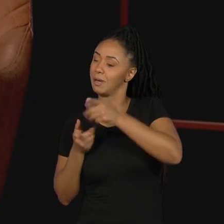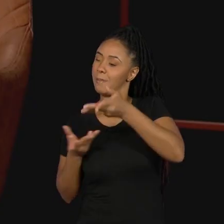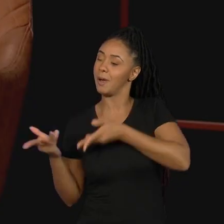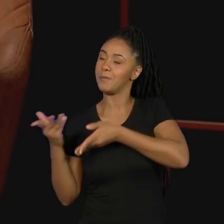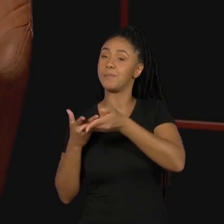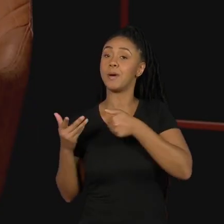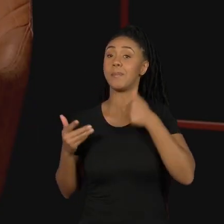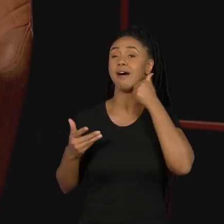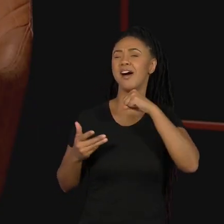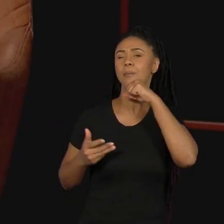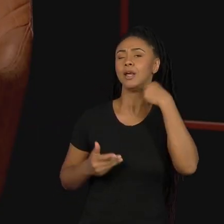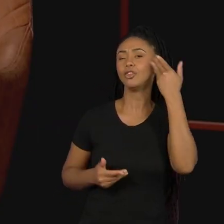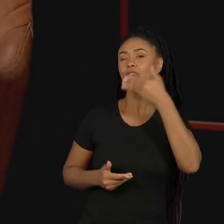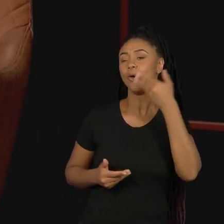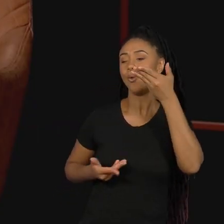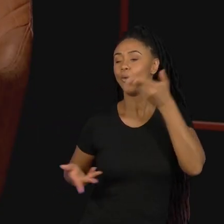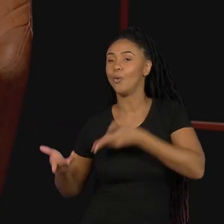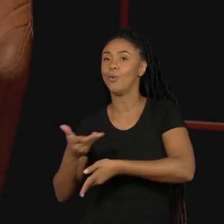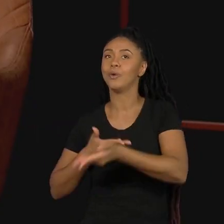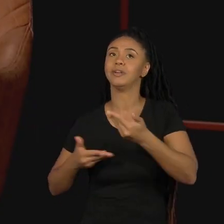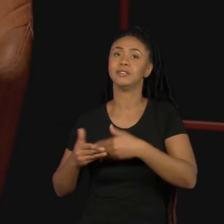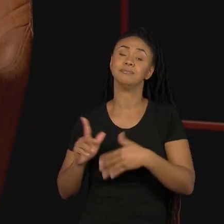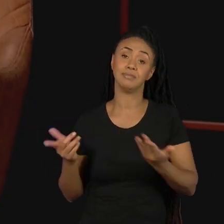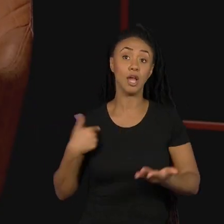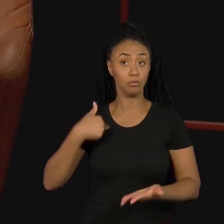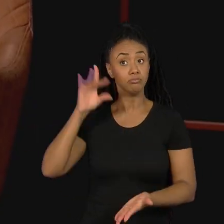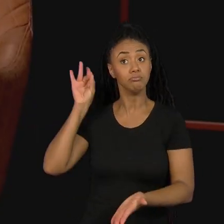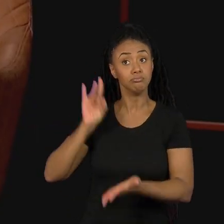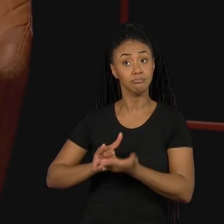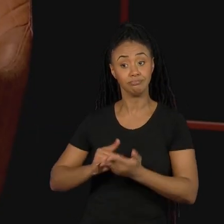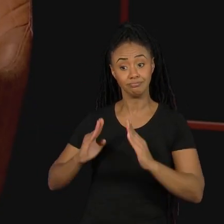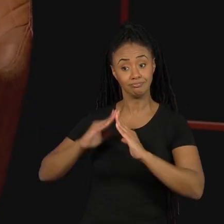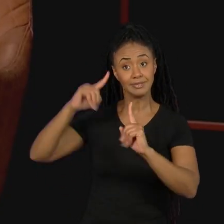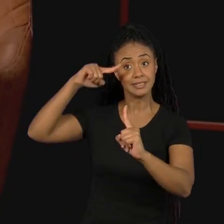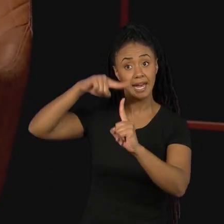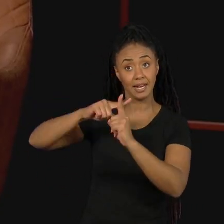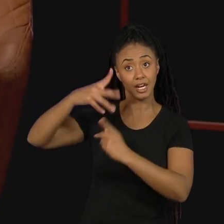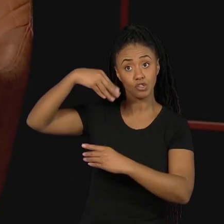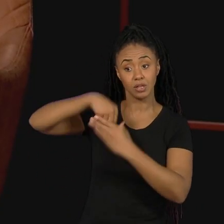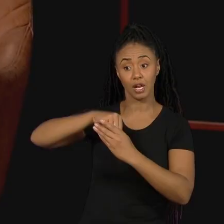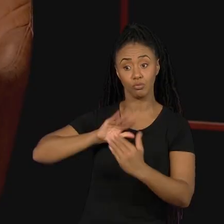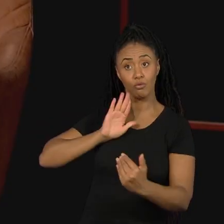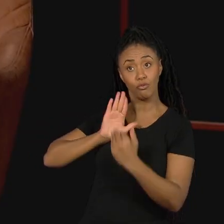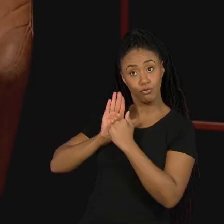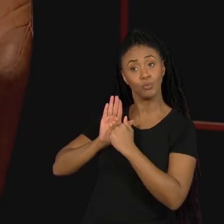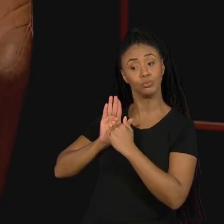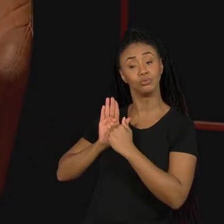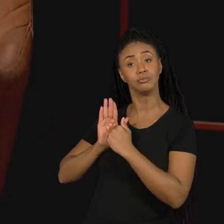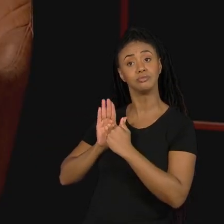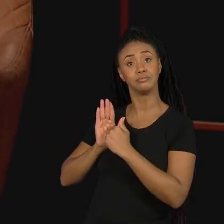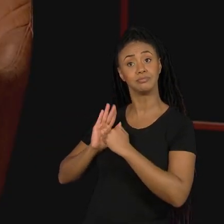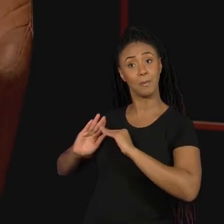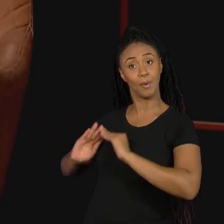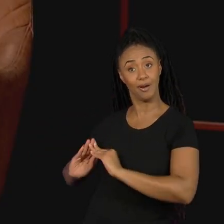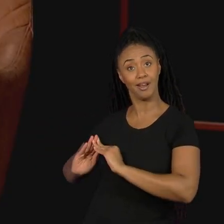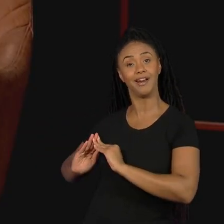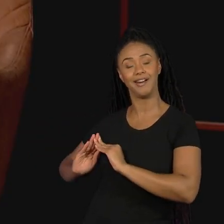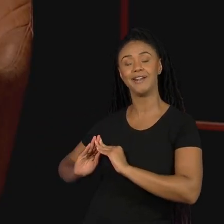realmente, literalmente, eu cresci numa igreja. A gente morava nos fundos da igreja. Então, a